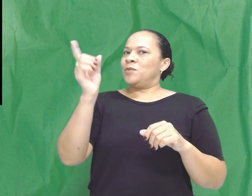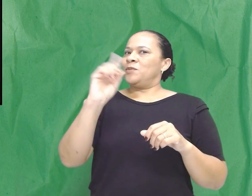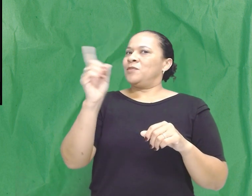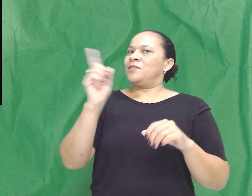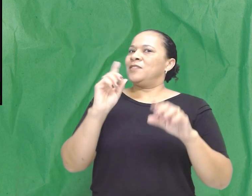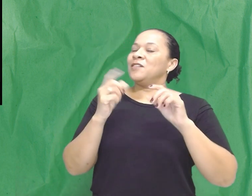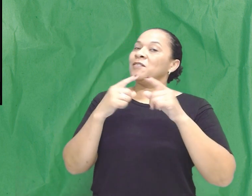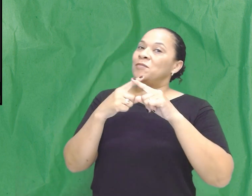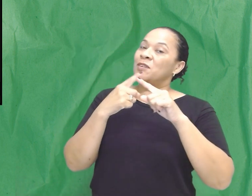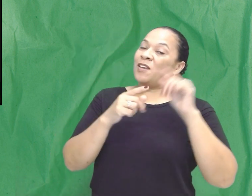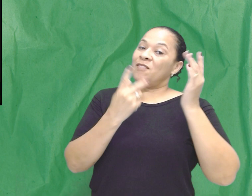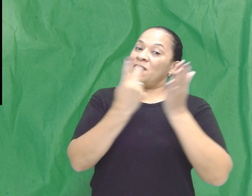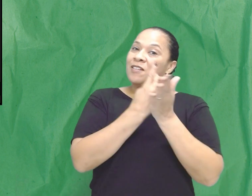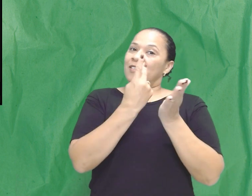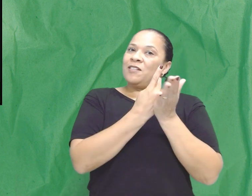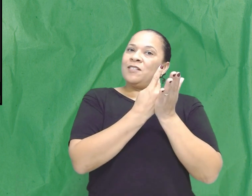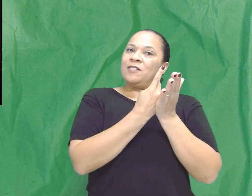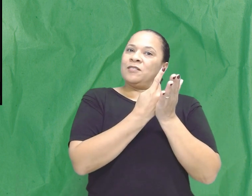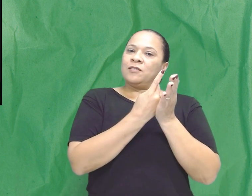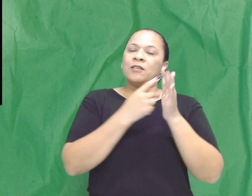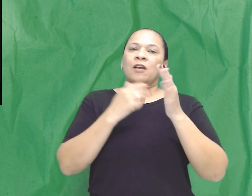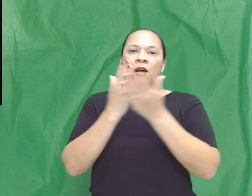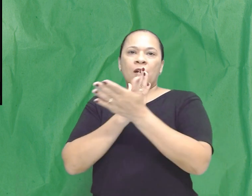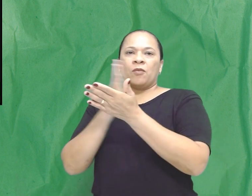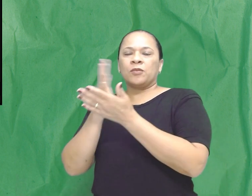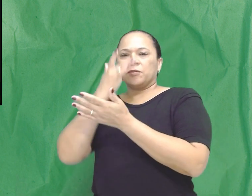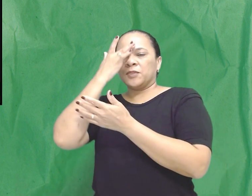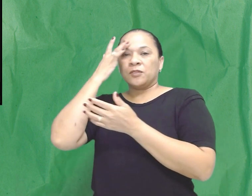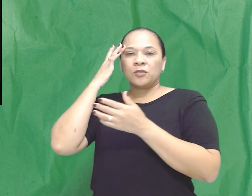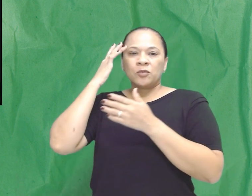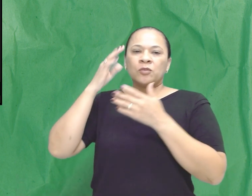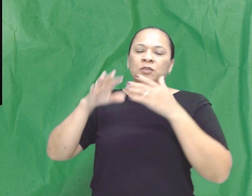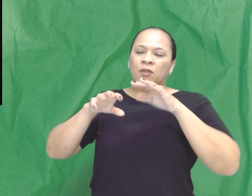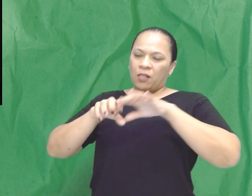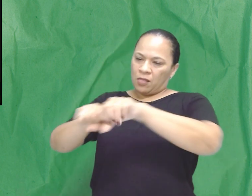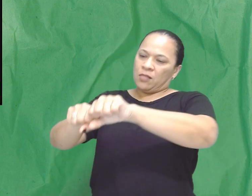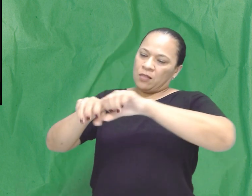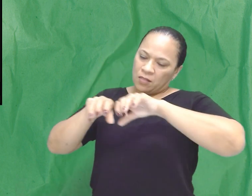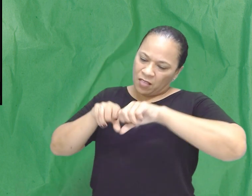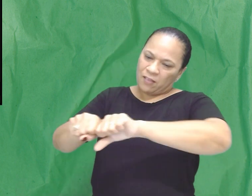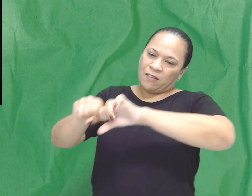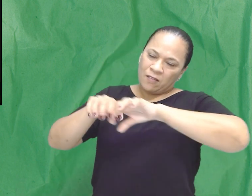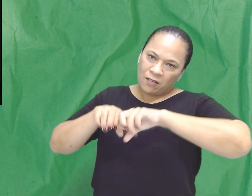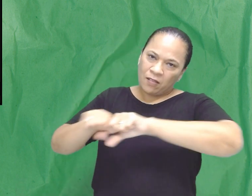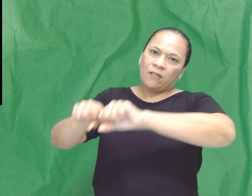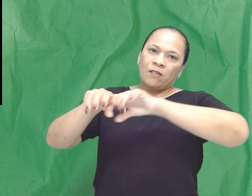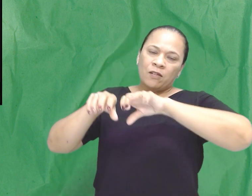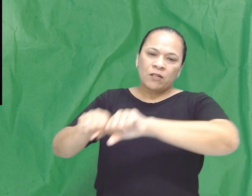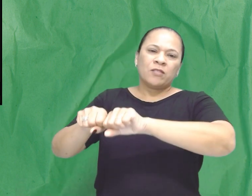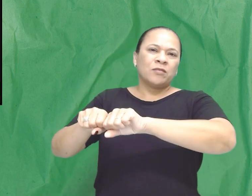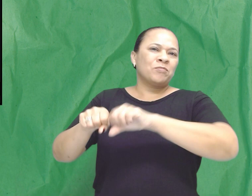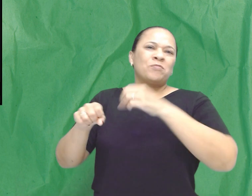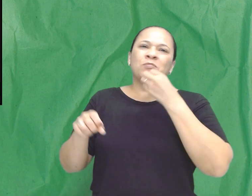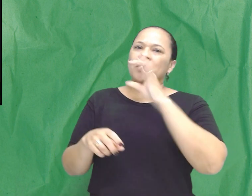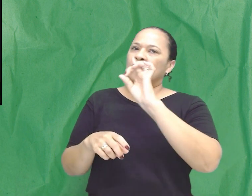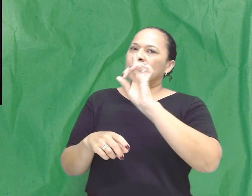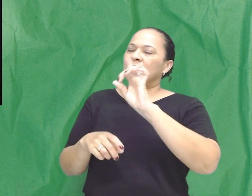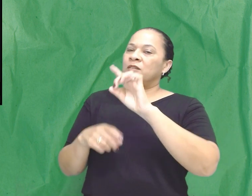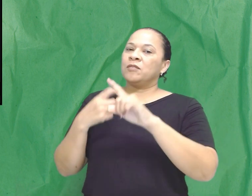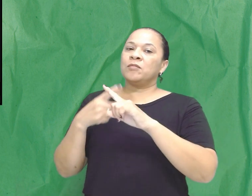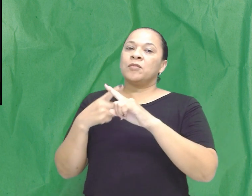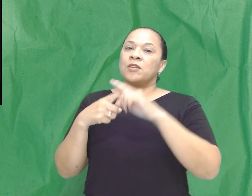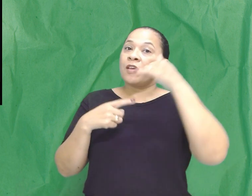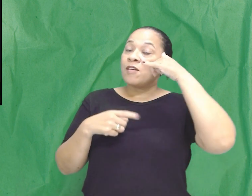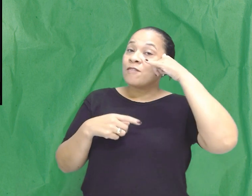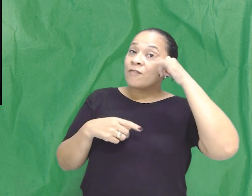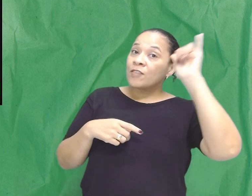há quem tente fazer o preparo na mão. Só que evite sovar o biscoito. Por quê? Porque a nossa intenção não é